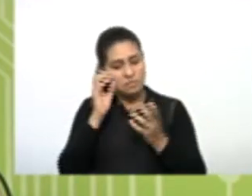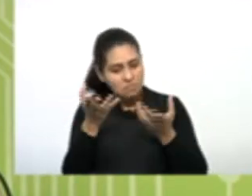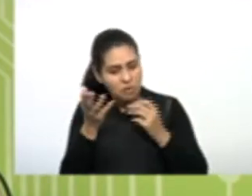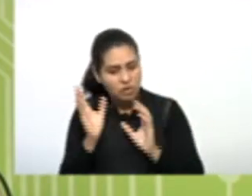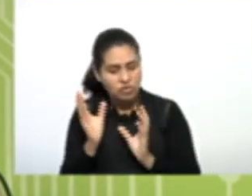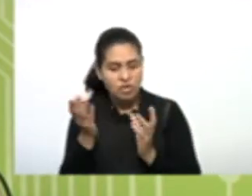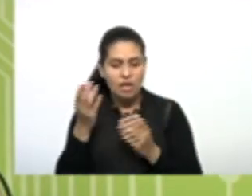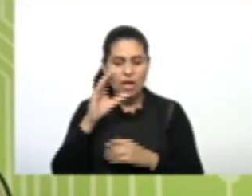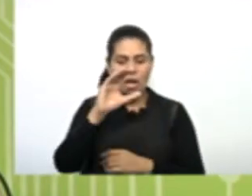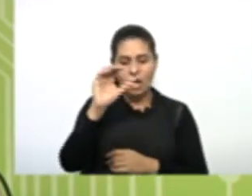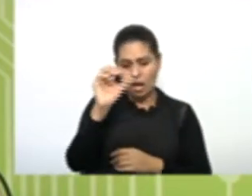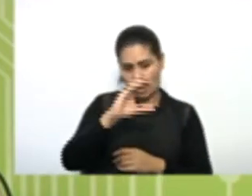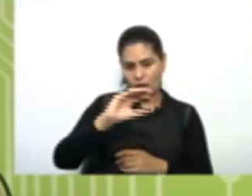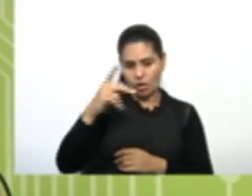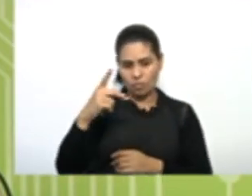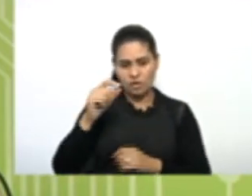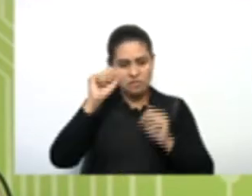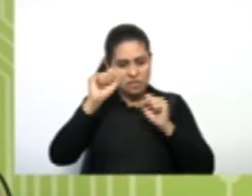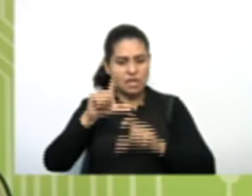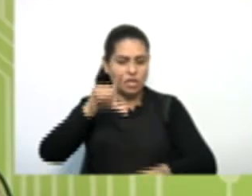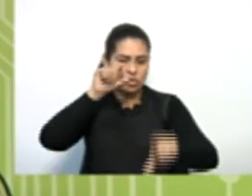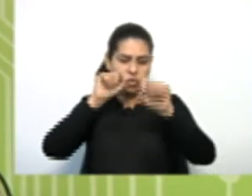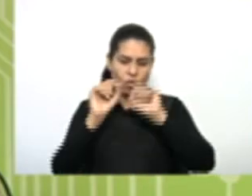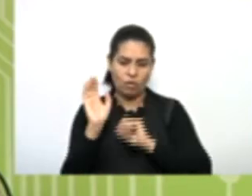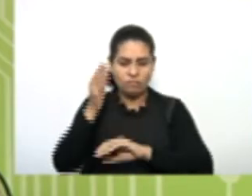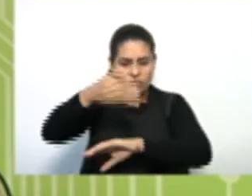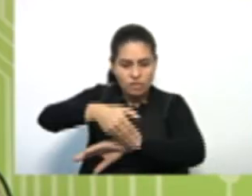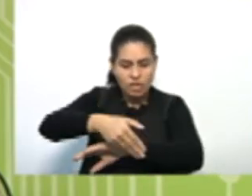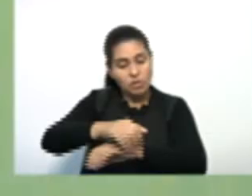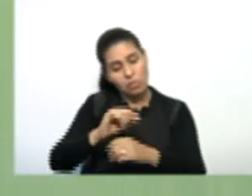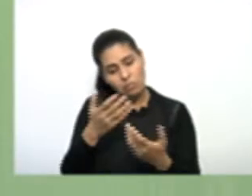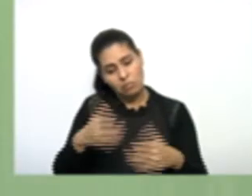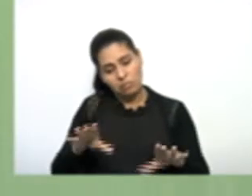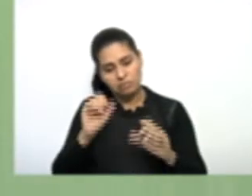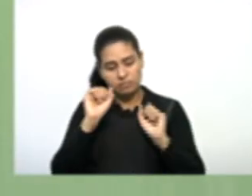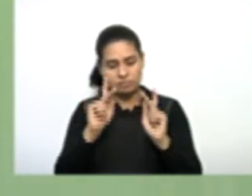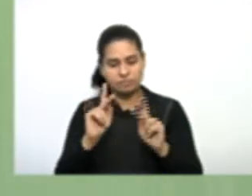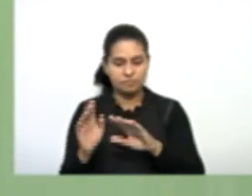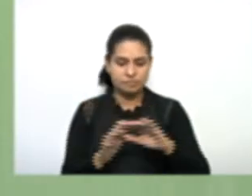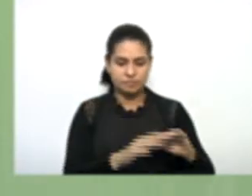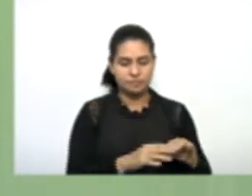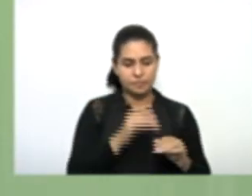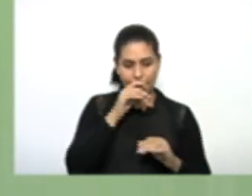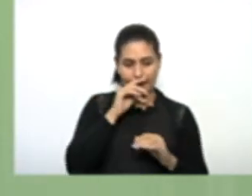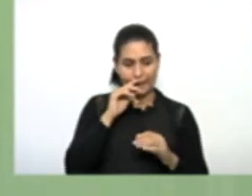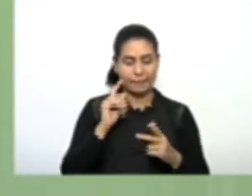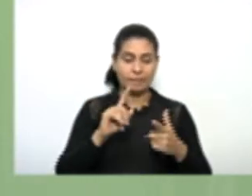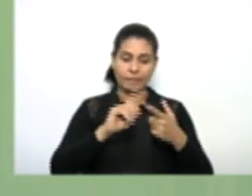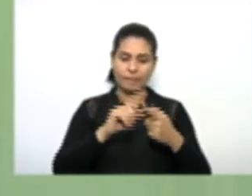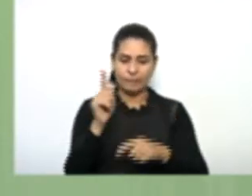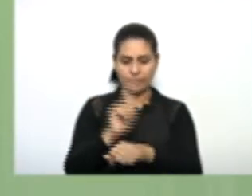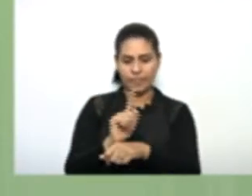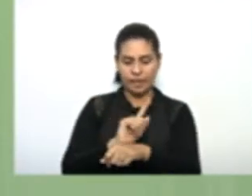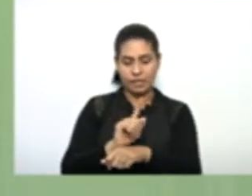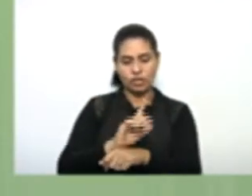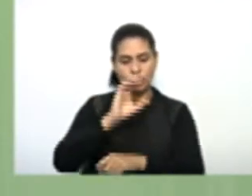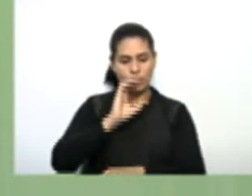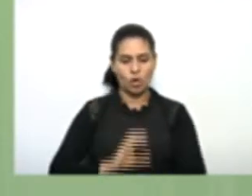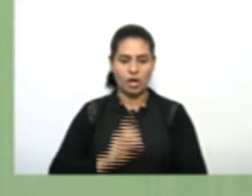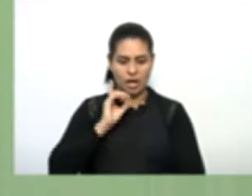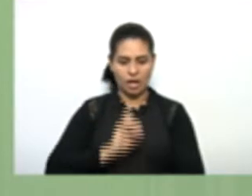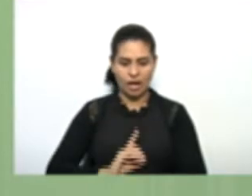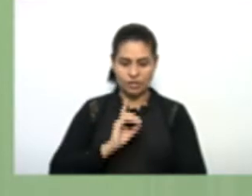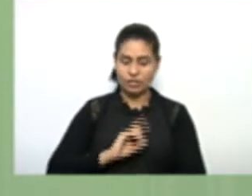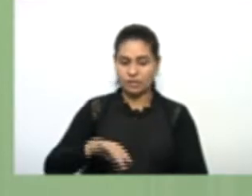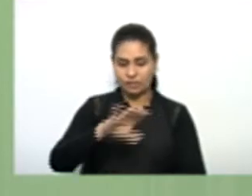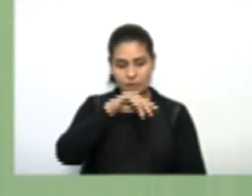que você escolheu entrar nessa cooperativa. Falando sobre outros aspectos, a gente fala da gestão democrática. Tem a ver como